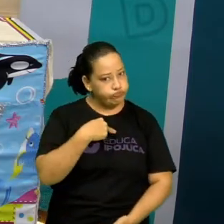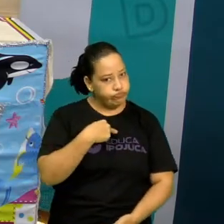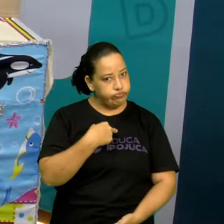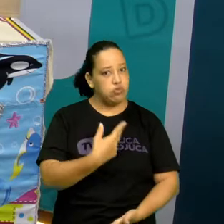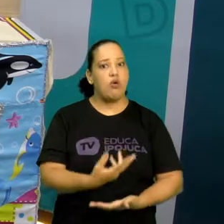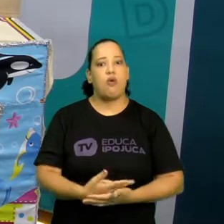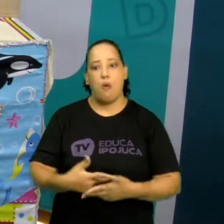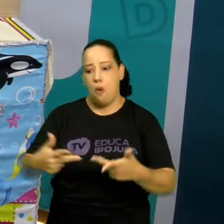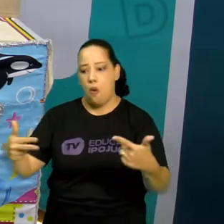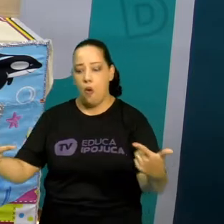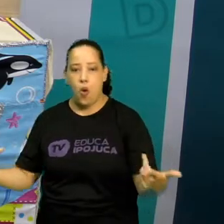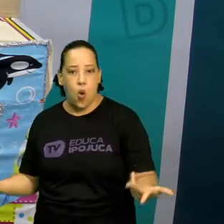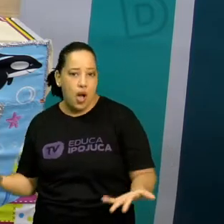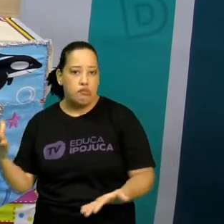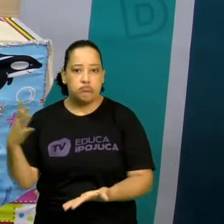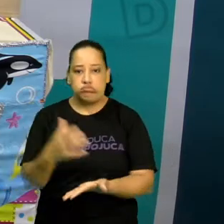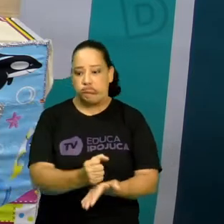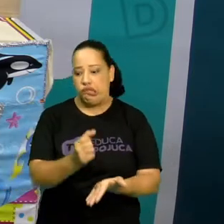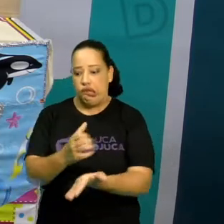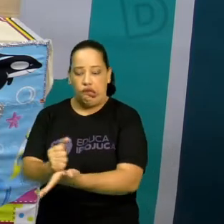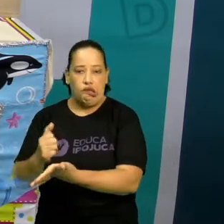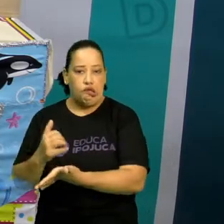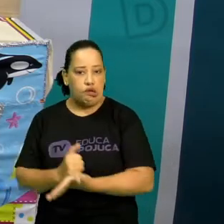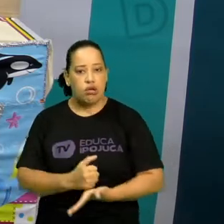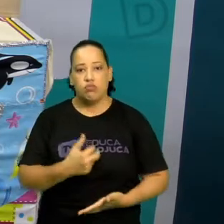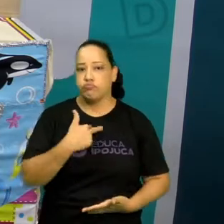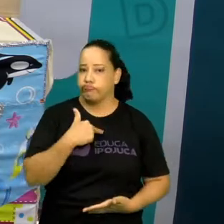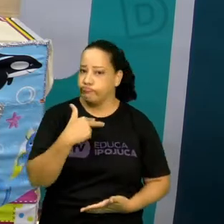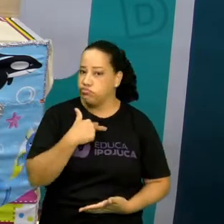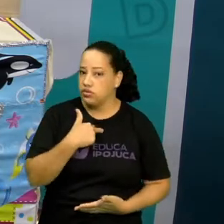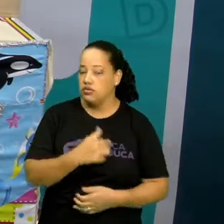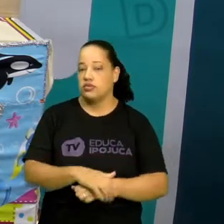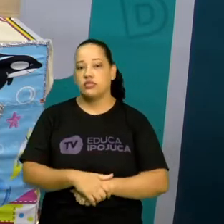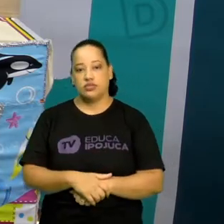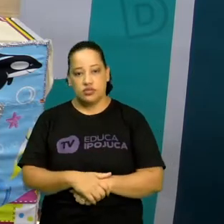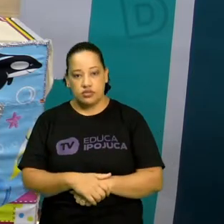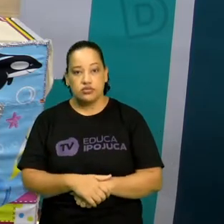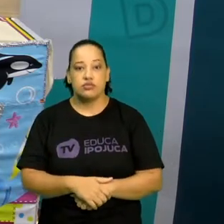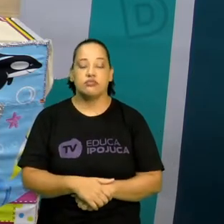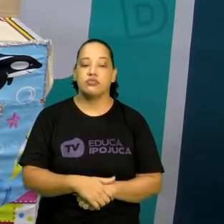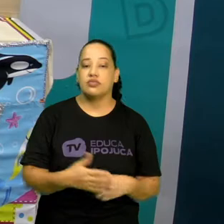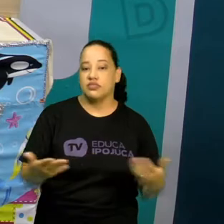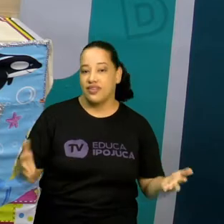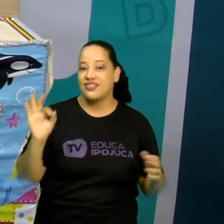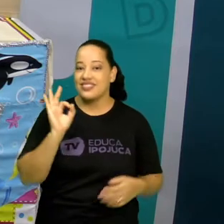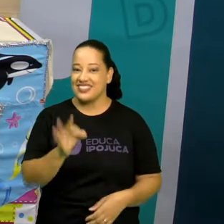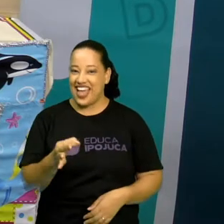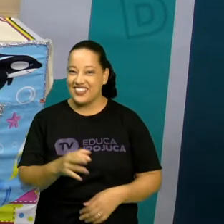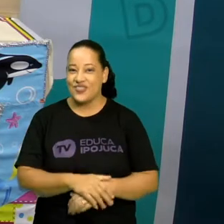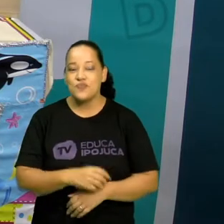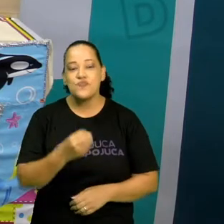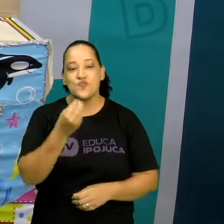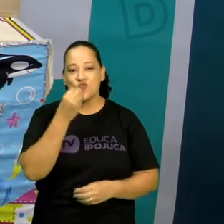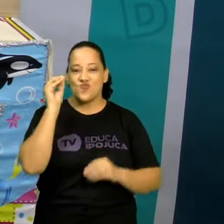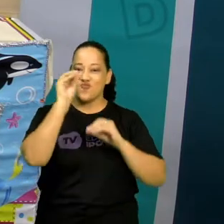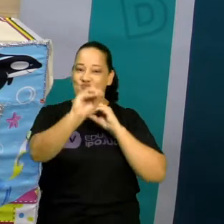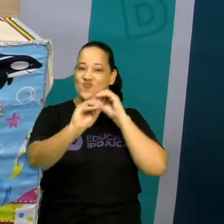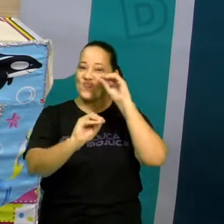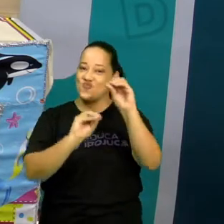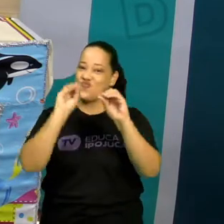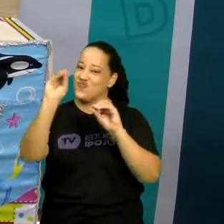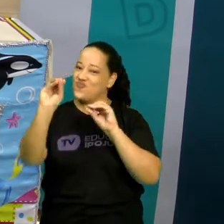o filho dos outros né isso leiturinha então certo criança ó um beijo